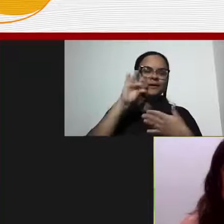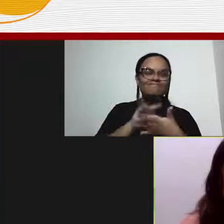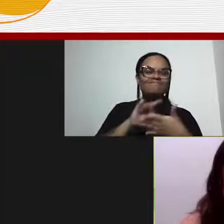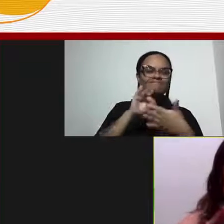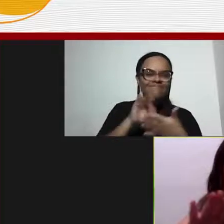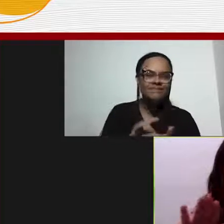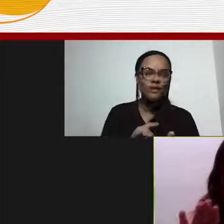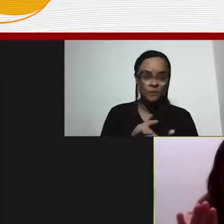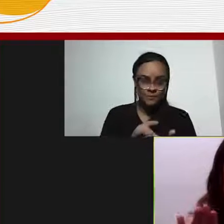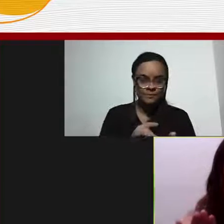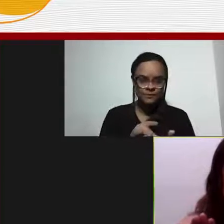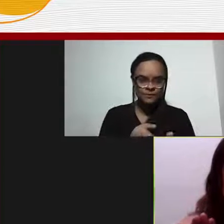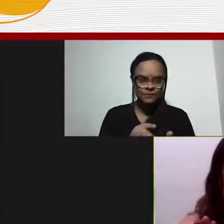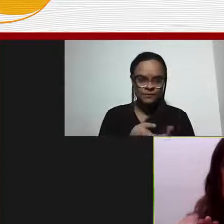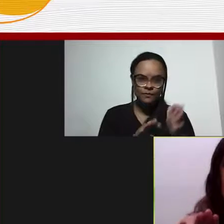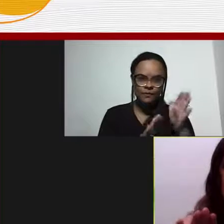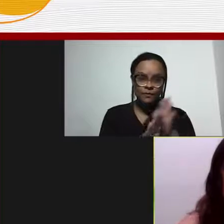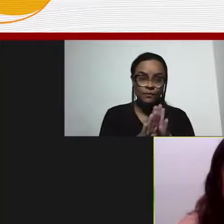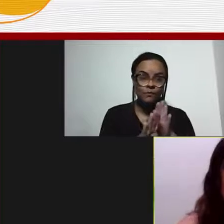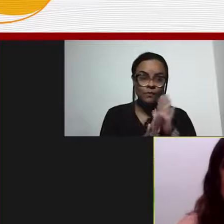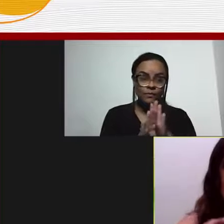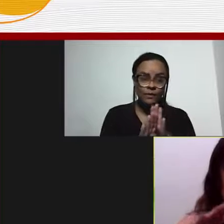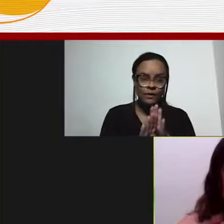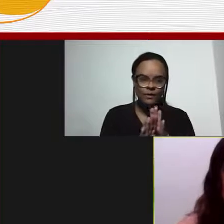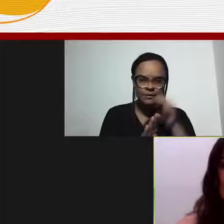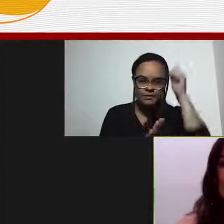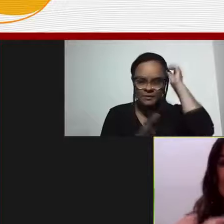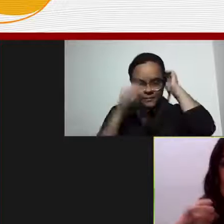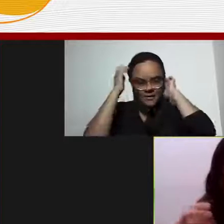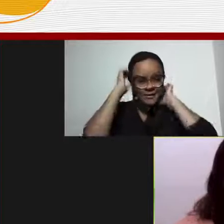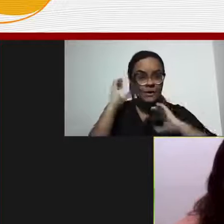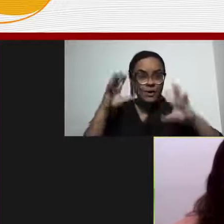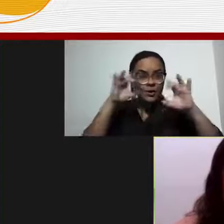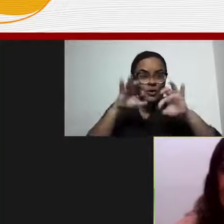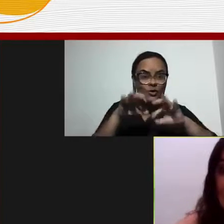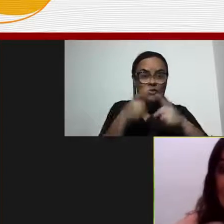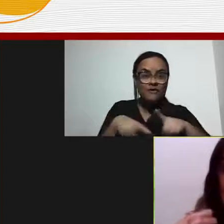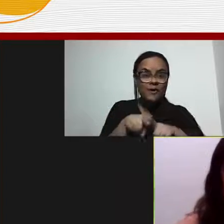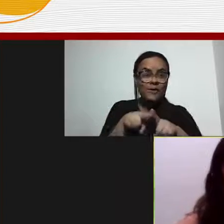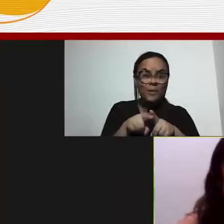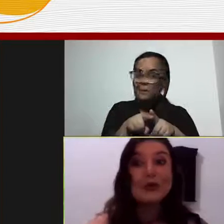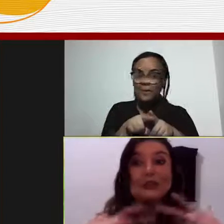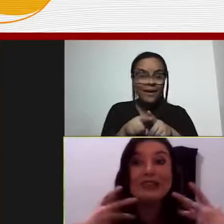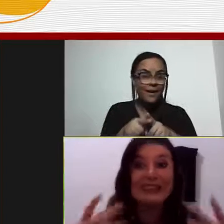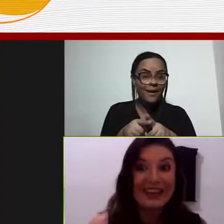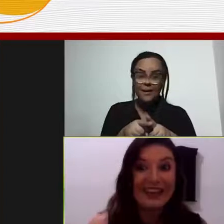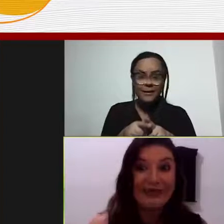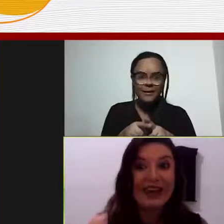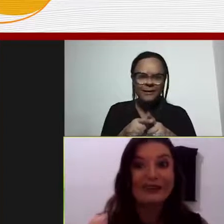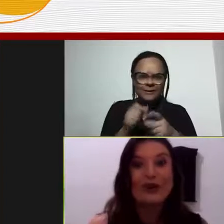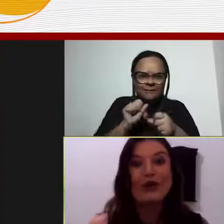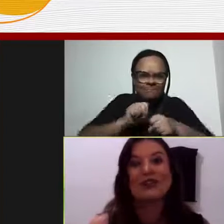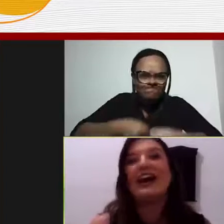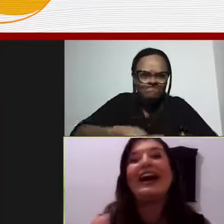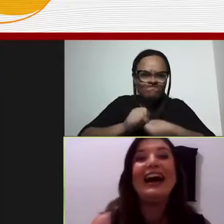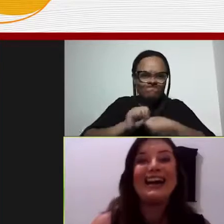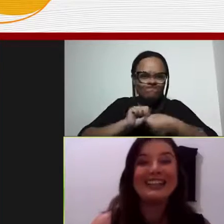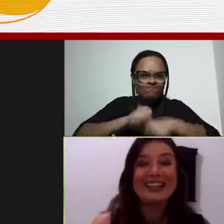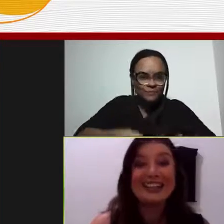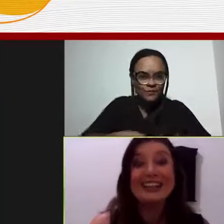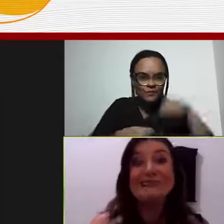a questão da rampa ser íngreme, tinha a questão da chuva e de você estar ali num esforço e manter a